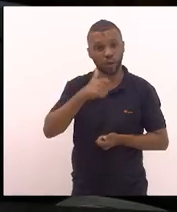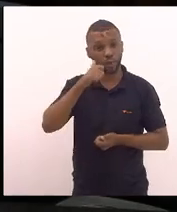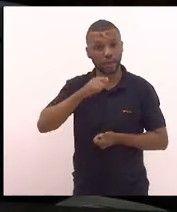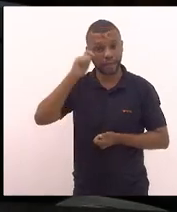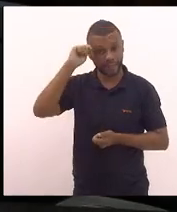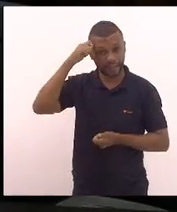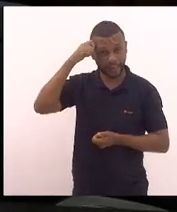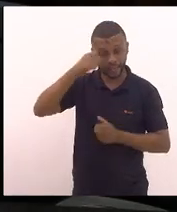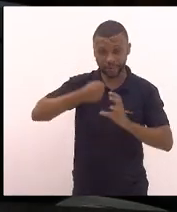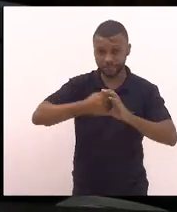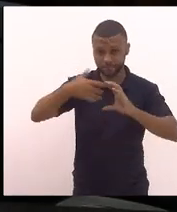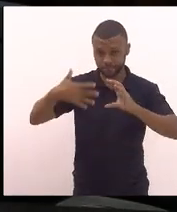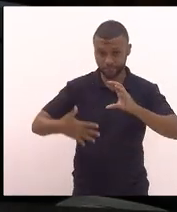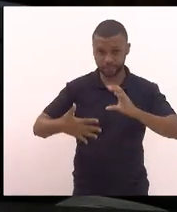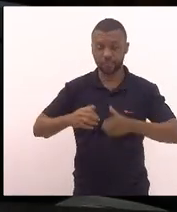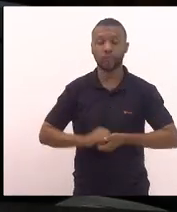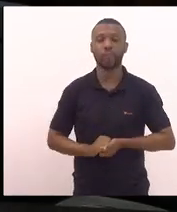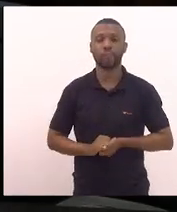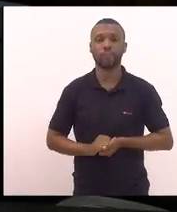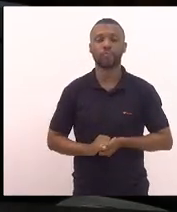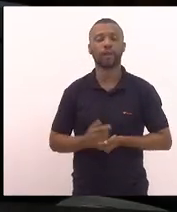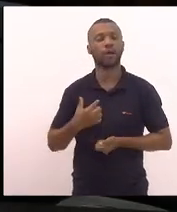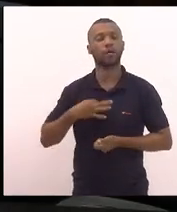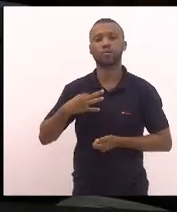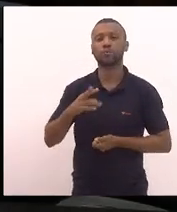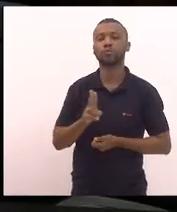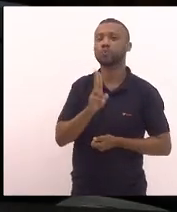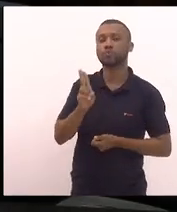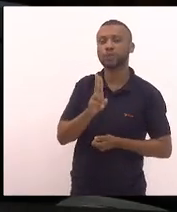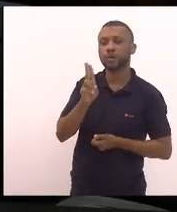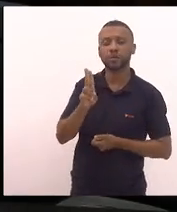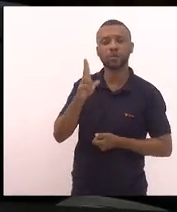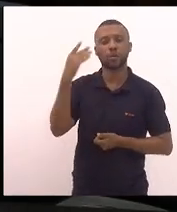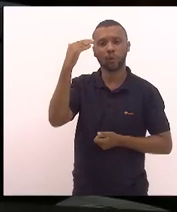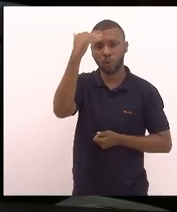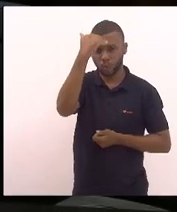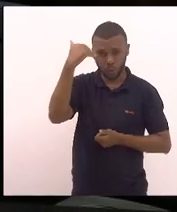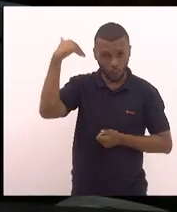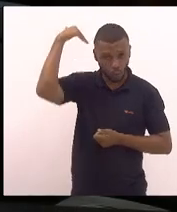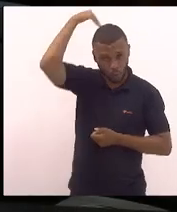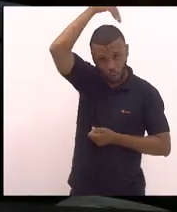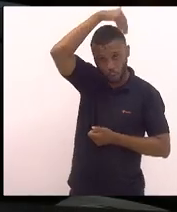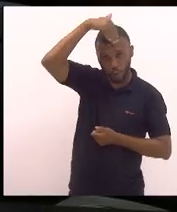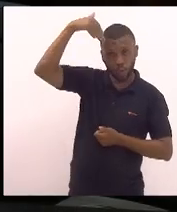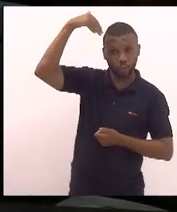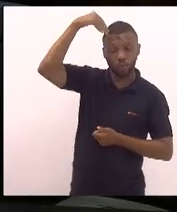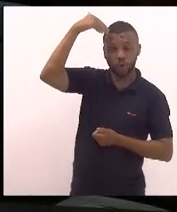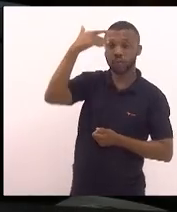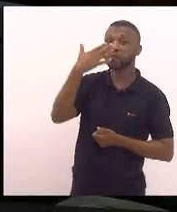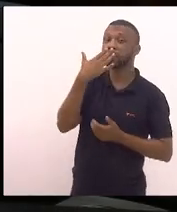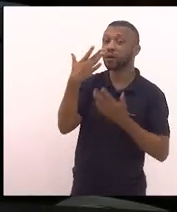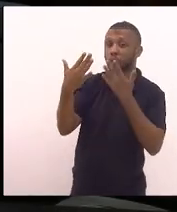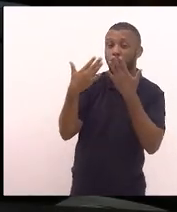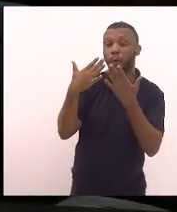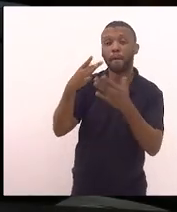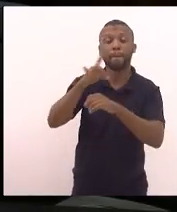negra, estou usando um turbante preto e